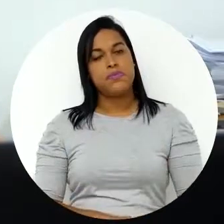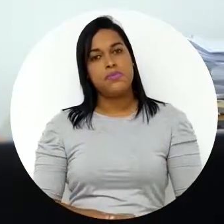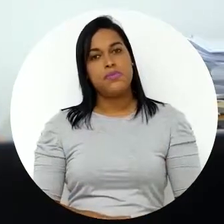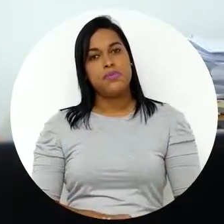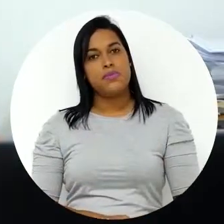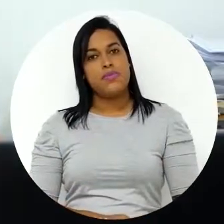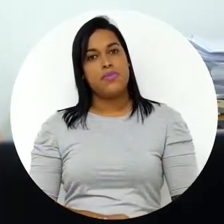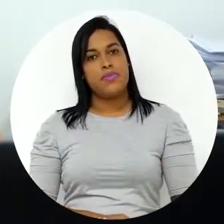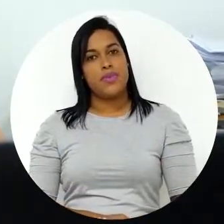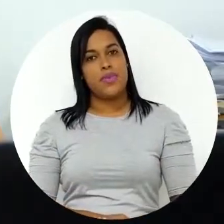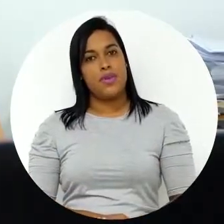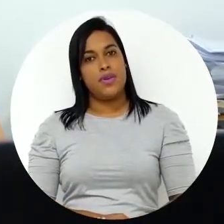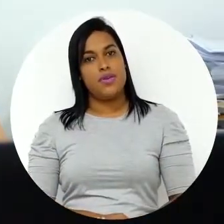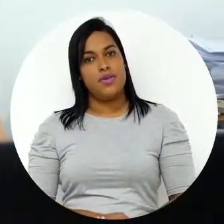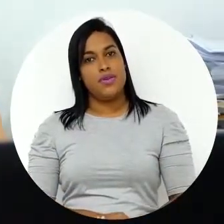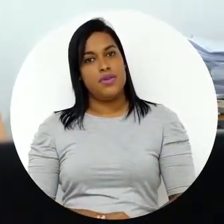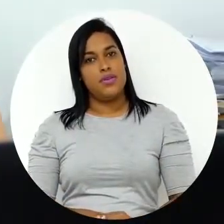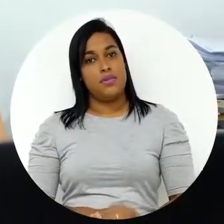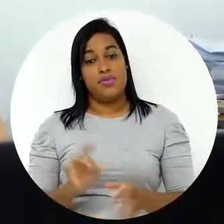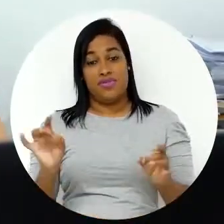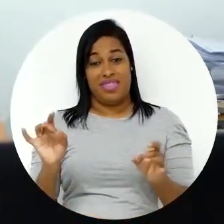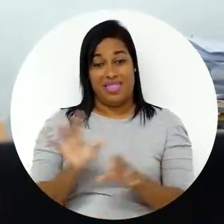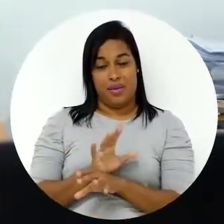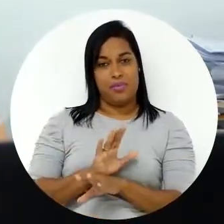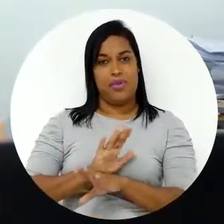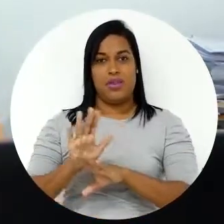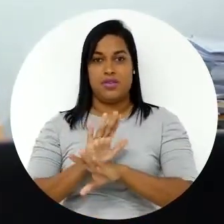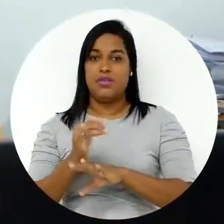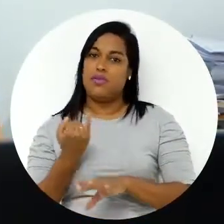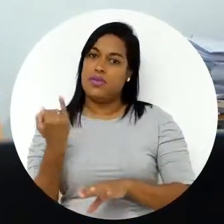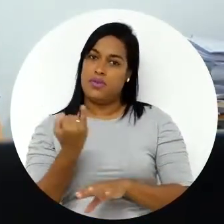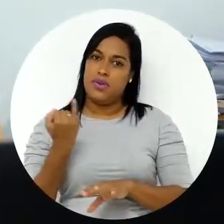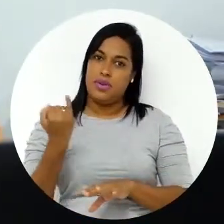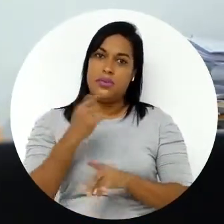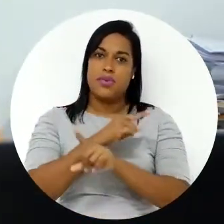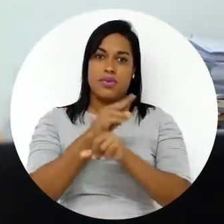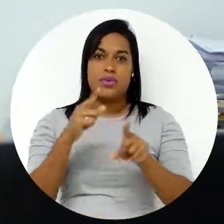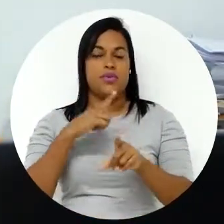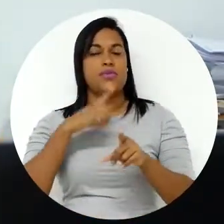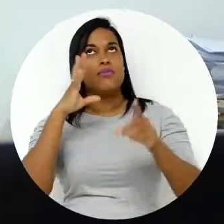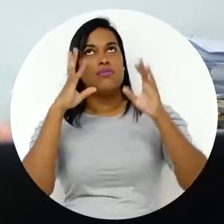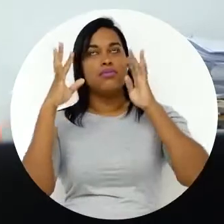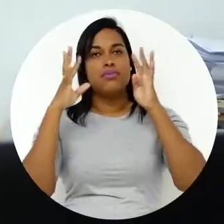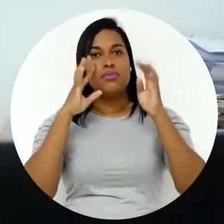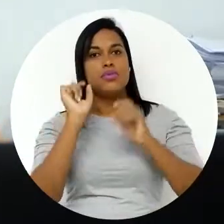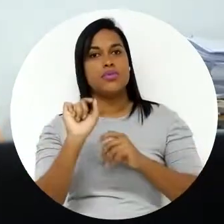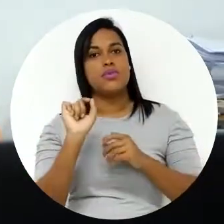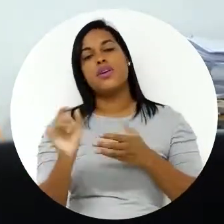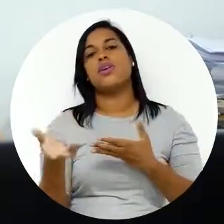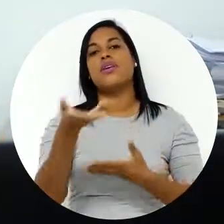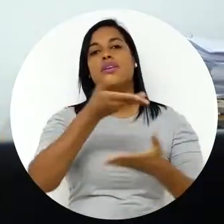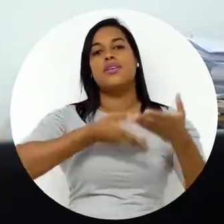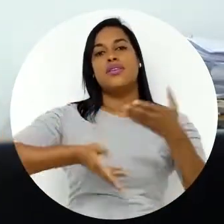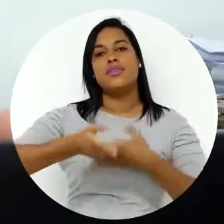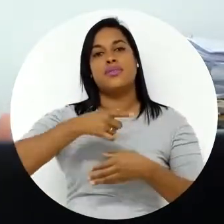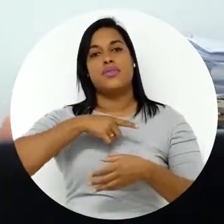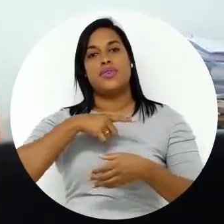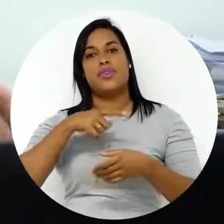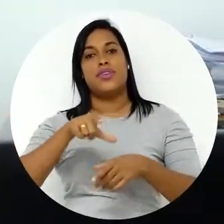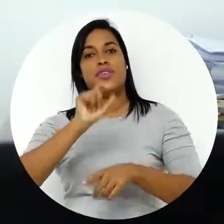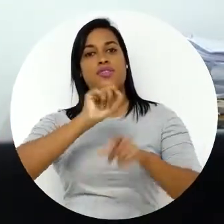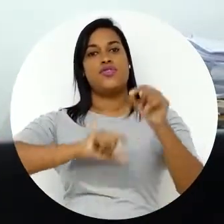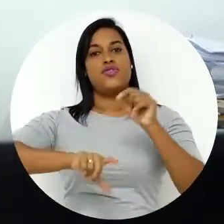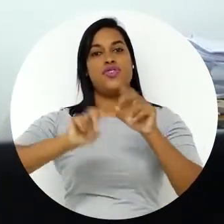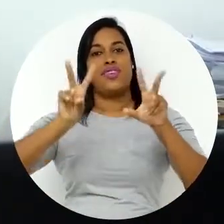Então, para a gente fechar esse vídeo, é importante também que vocês tenham em mente que a relação que existe